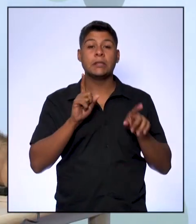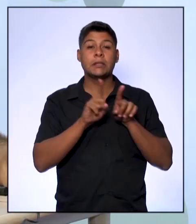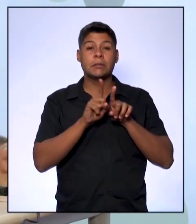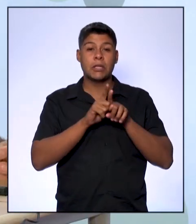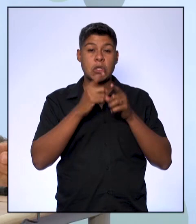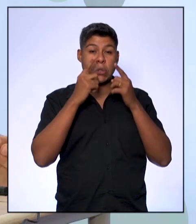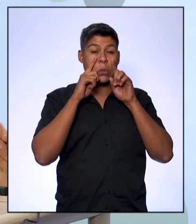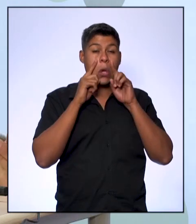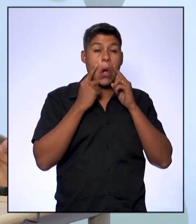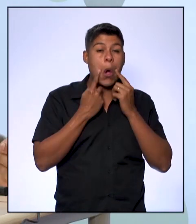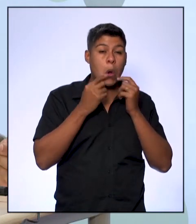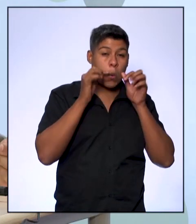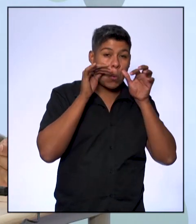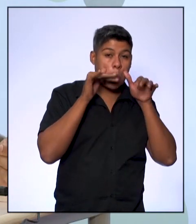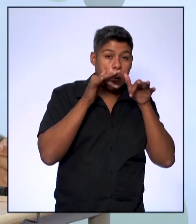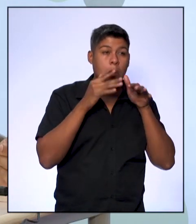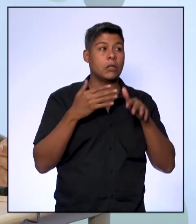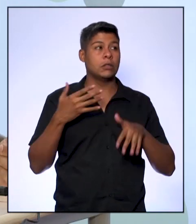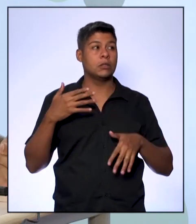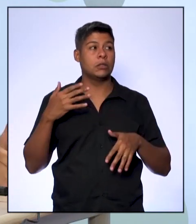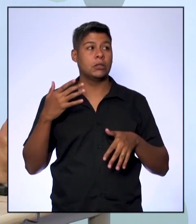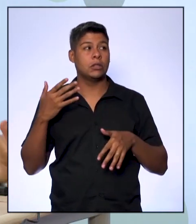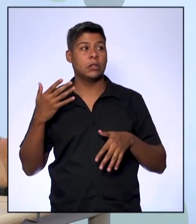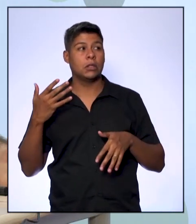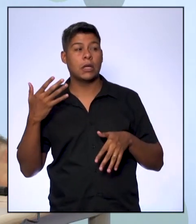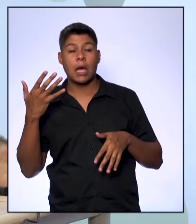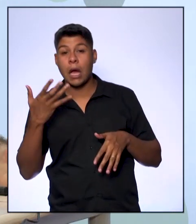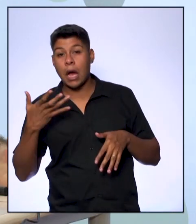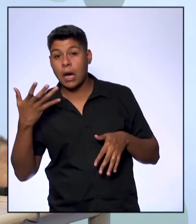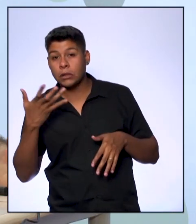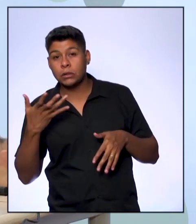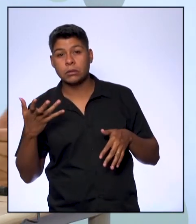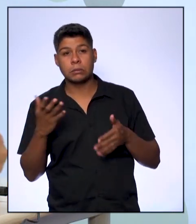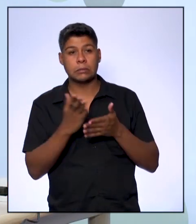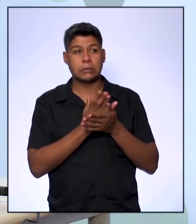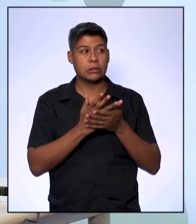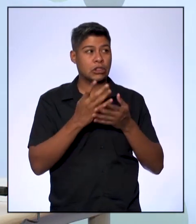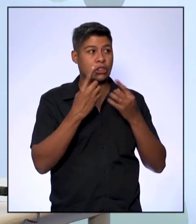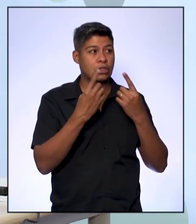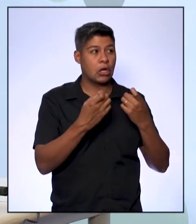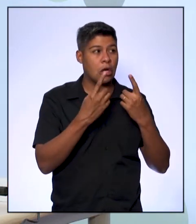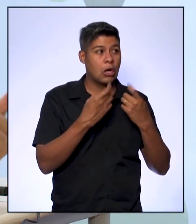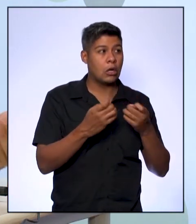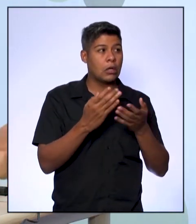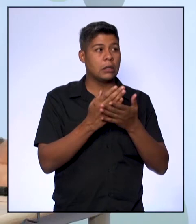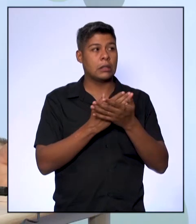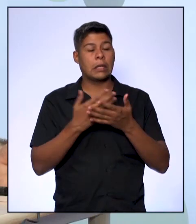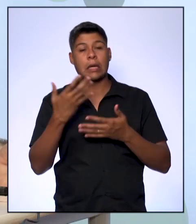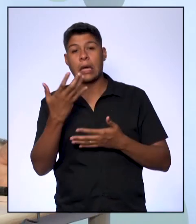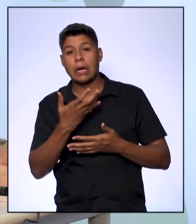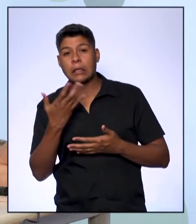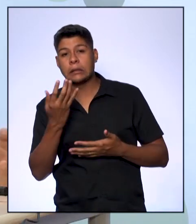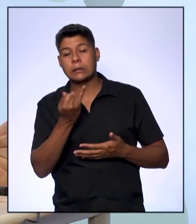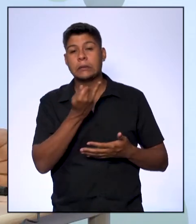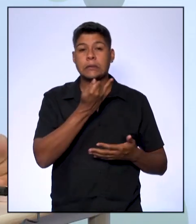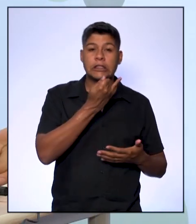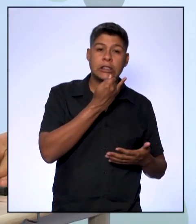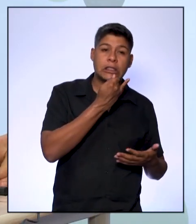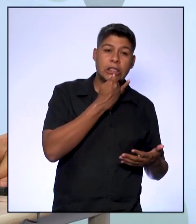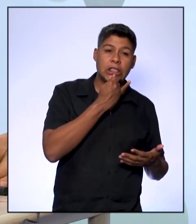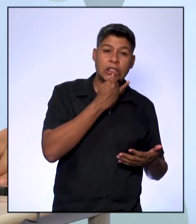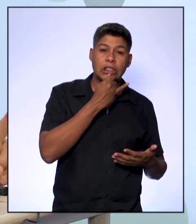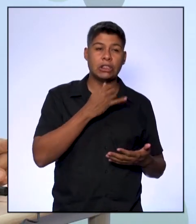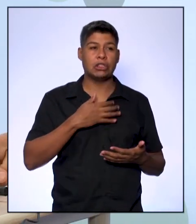caso quando falou choro e doce canto né horas eu choro hora eu canto hora estou triste